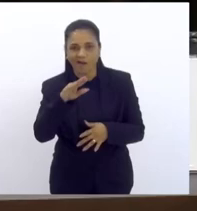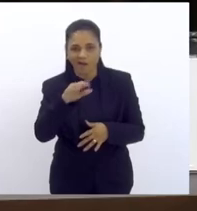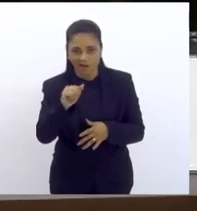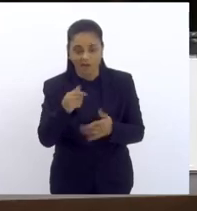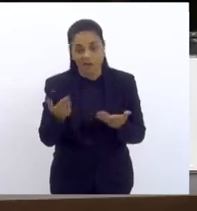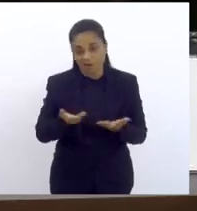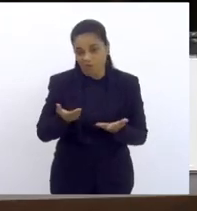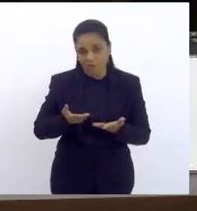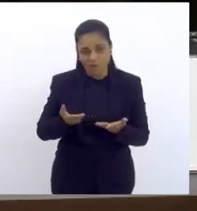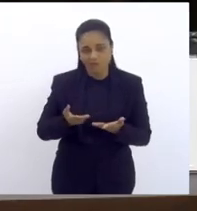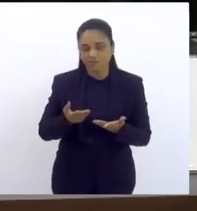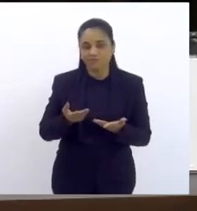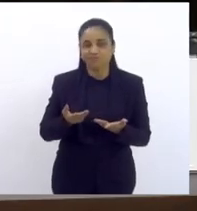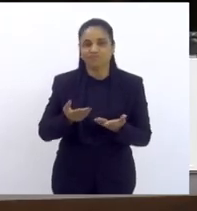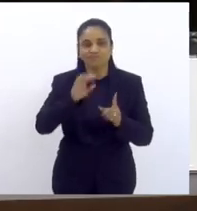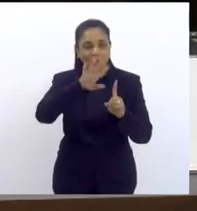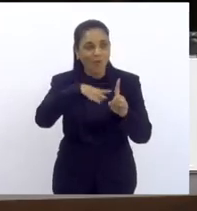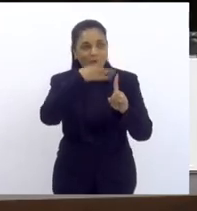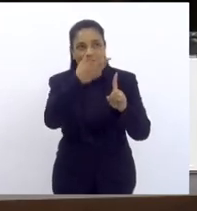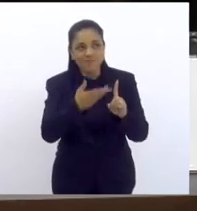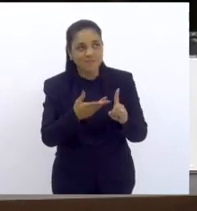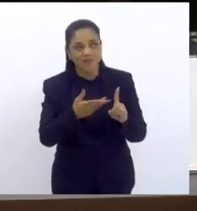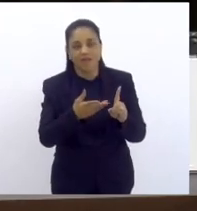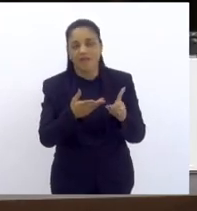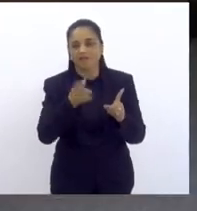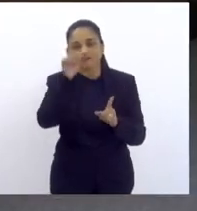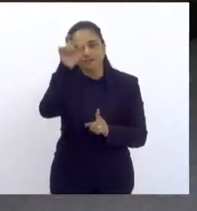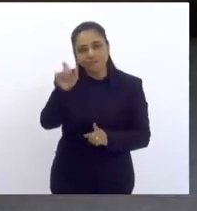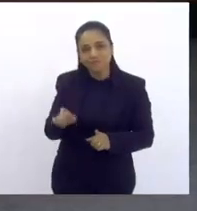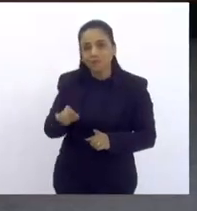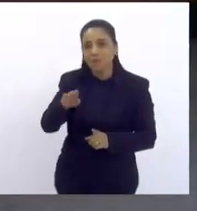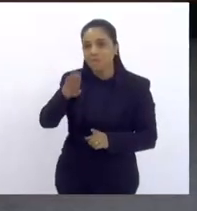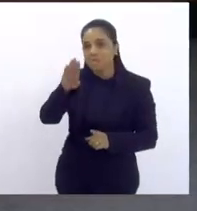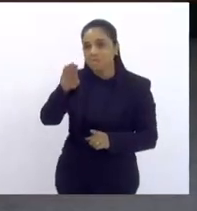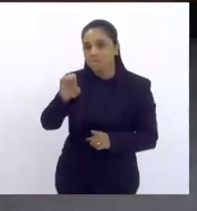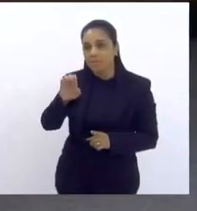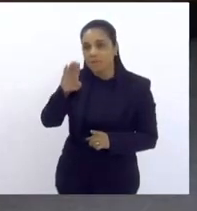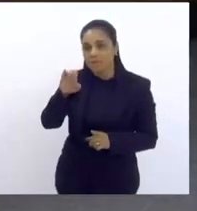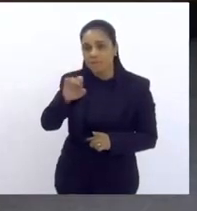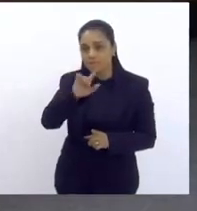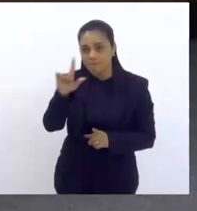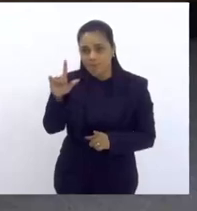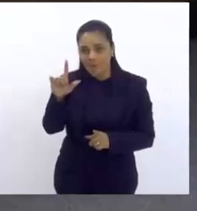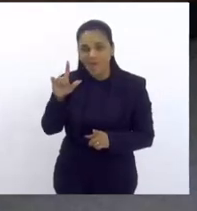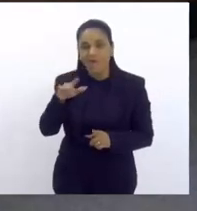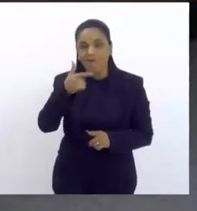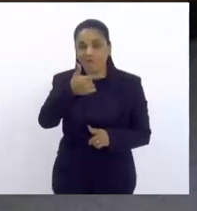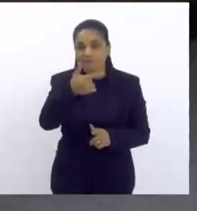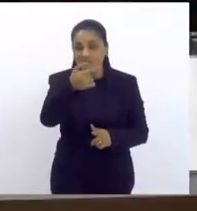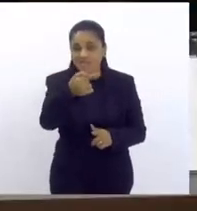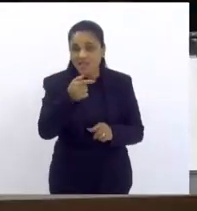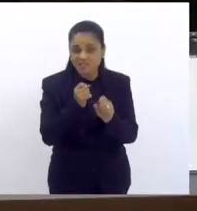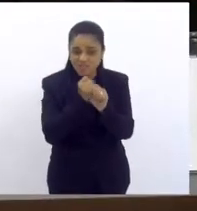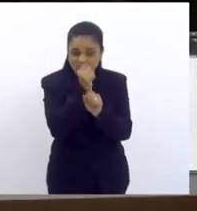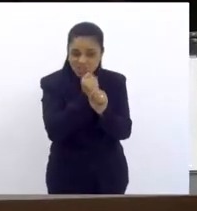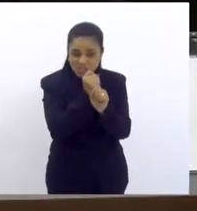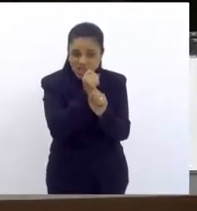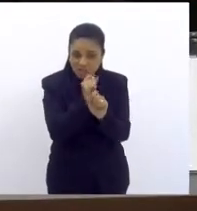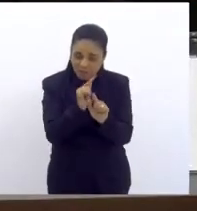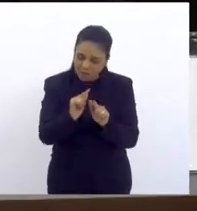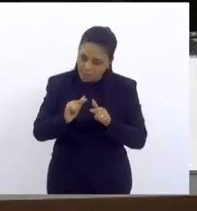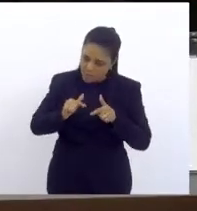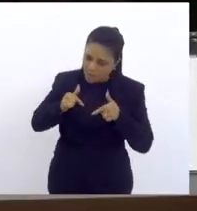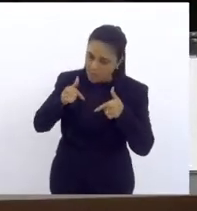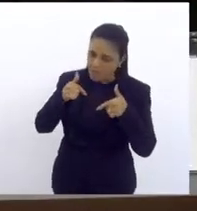não tem como a gente fazer essa homenagem hoje sem homenagear A Bebel pelos 27 anos que ela teve a frente da